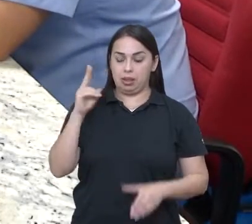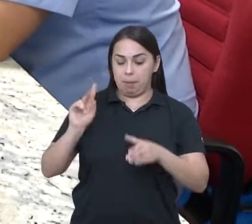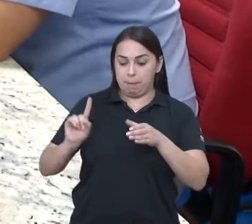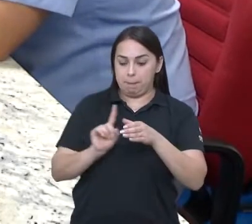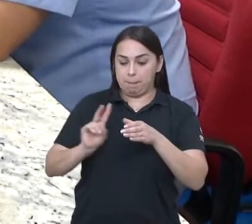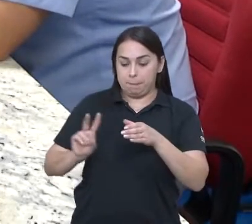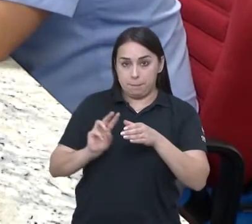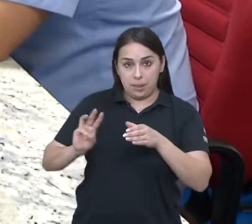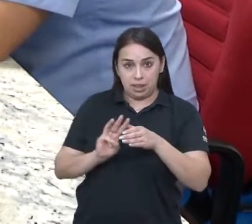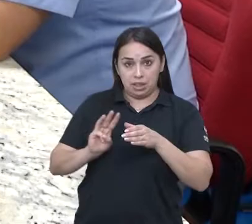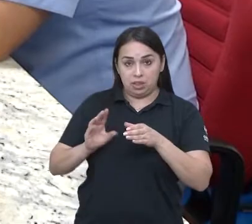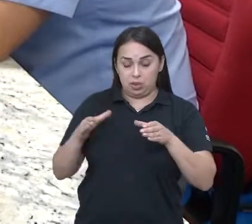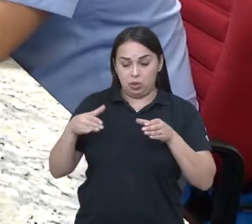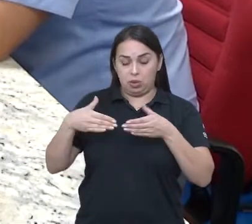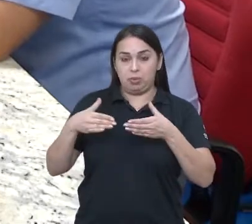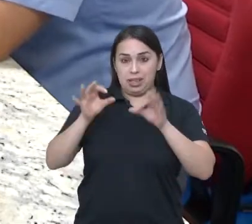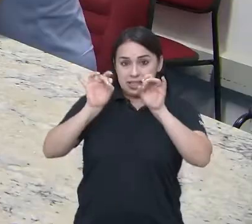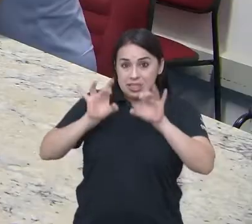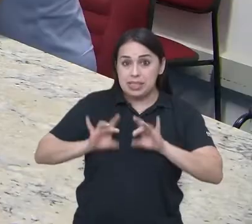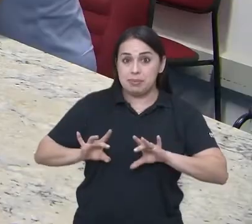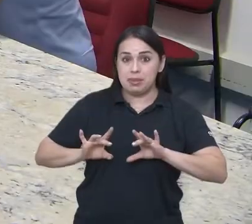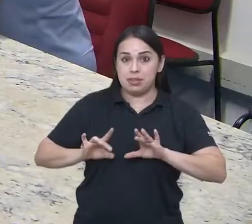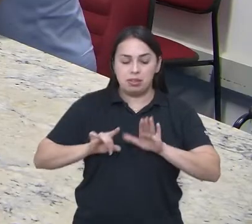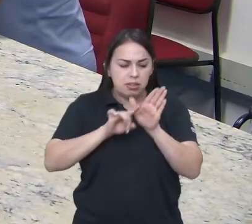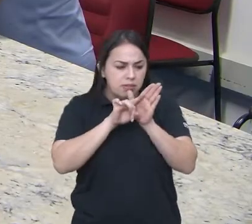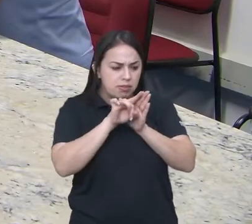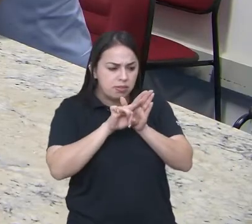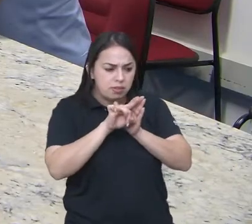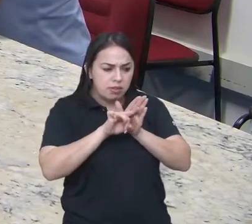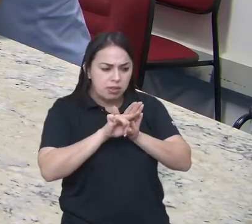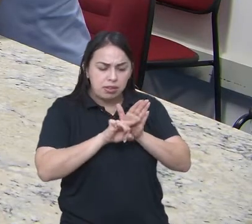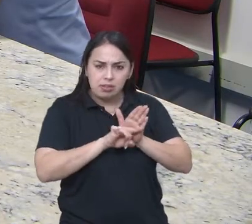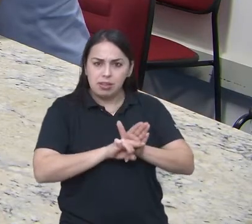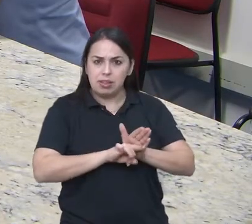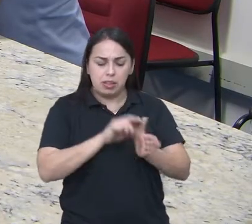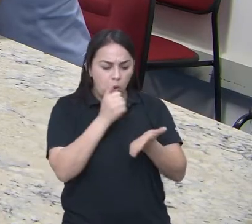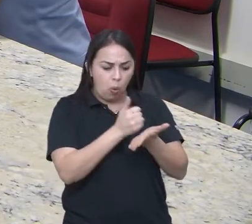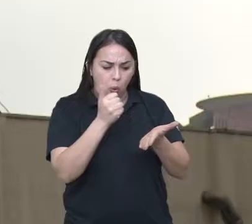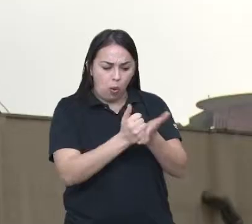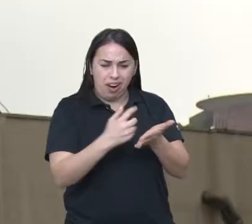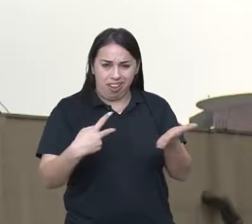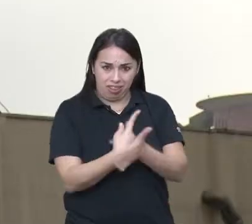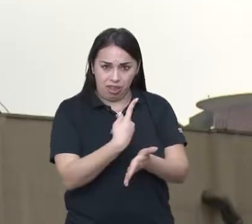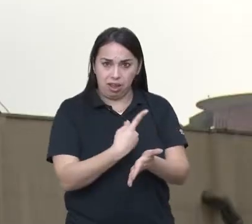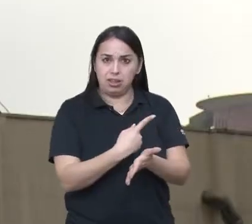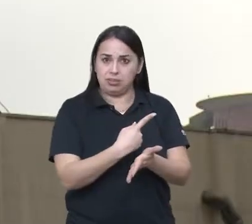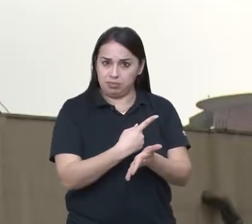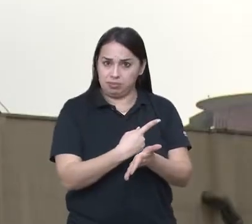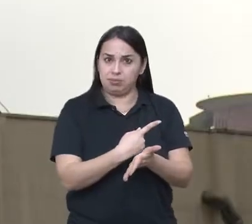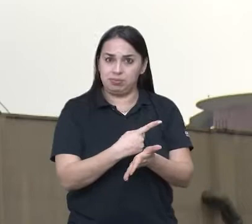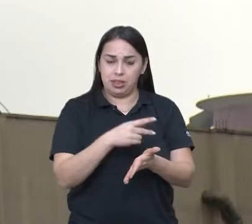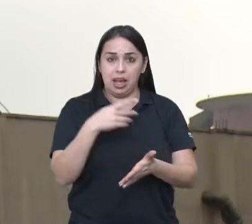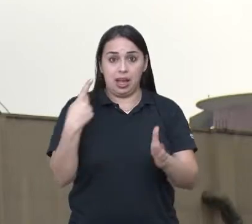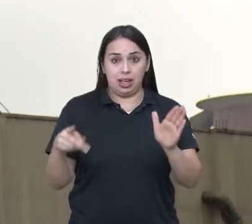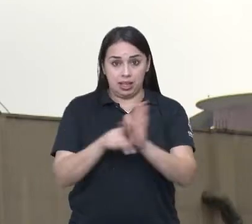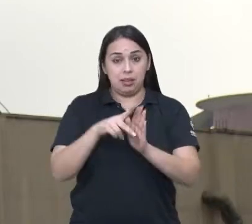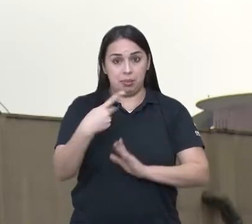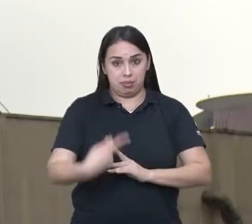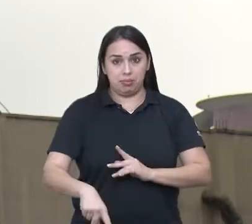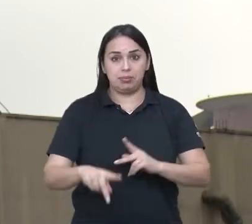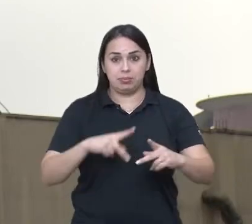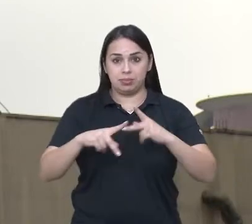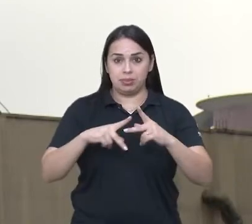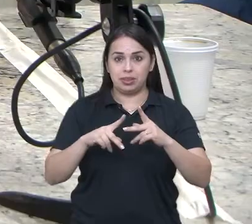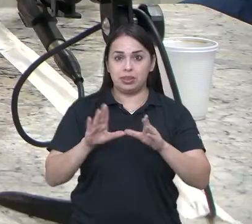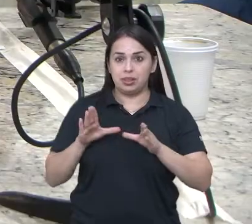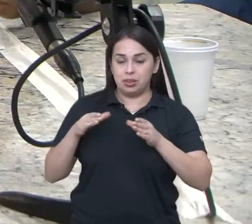Vereadores integrantes da Comissão Especial de Inquérito que investiga possível descumprimento de contrato pela Sabesp na cidade de São José